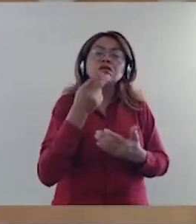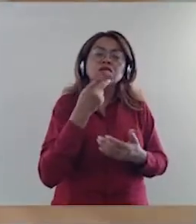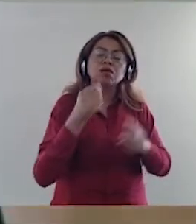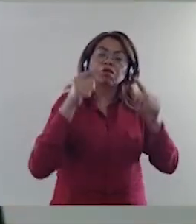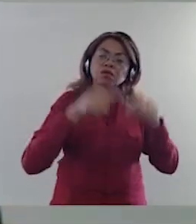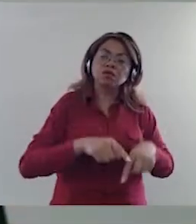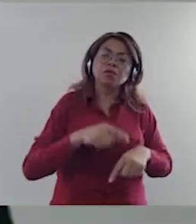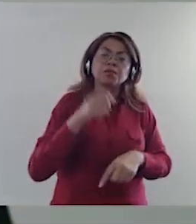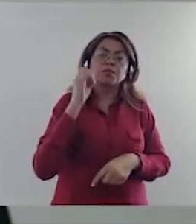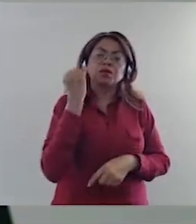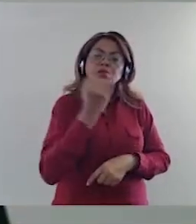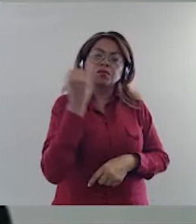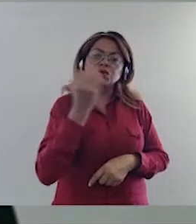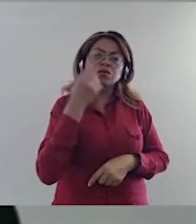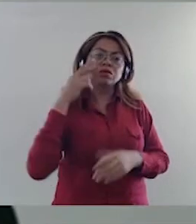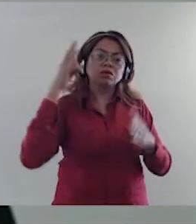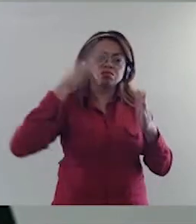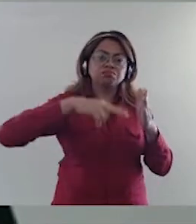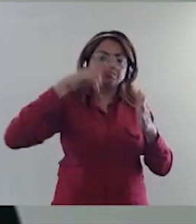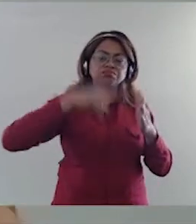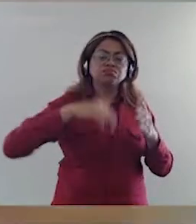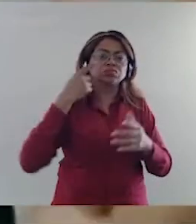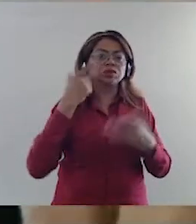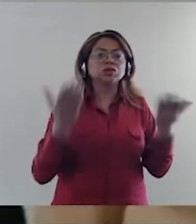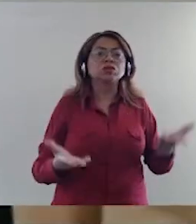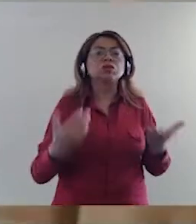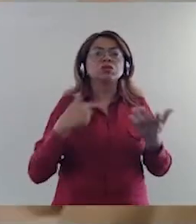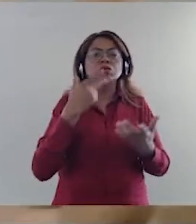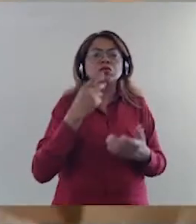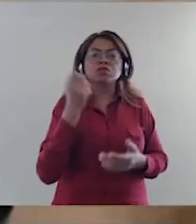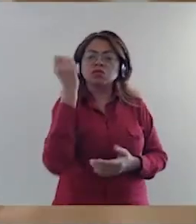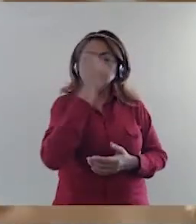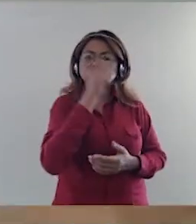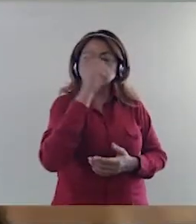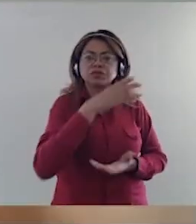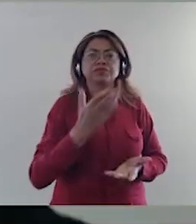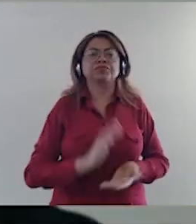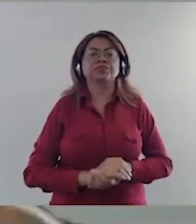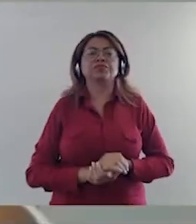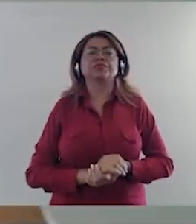as prestações excessivamente onerosas. Pronto.